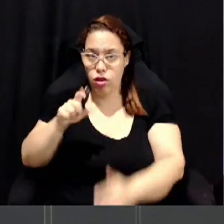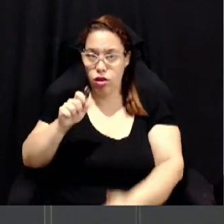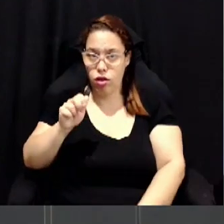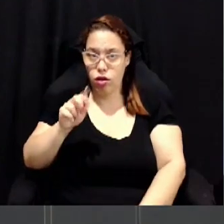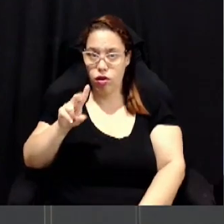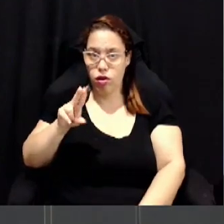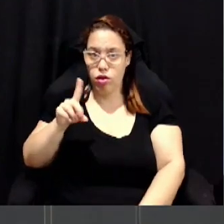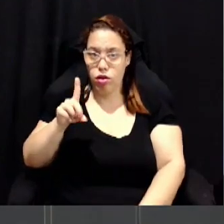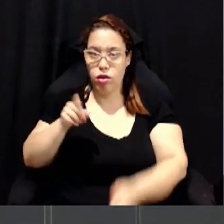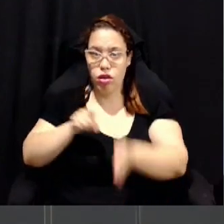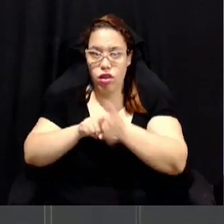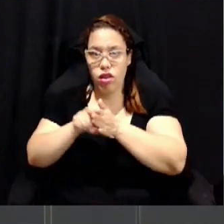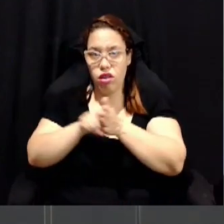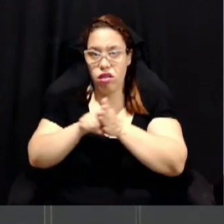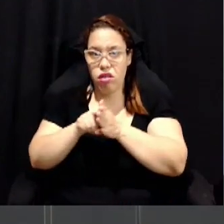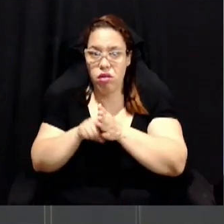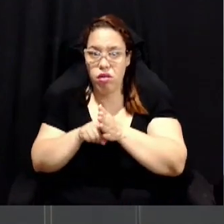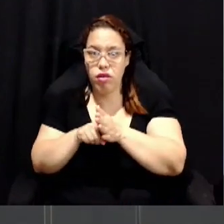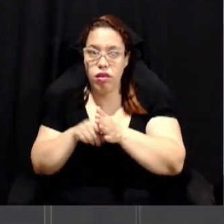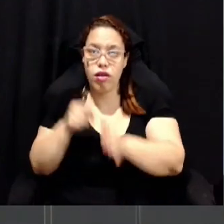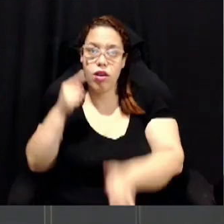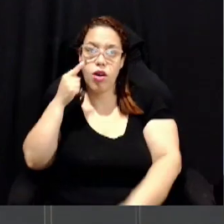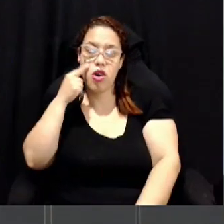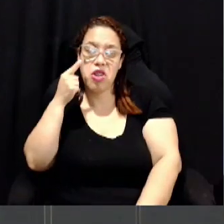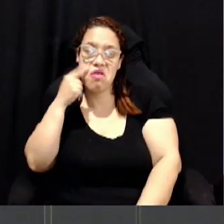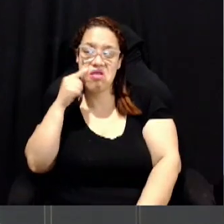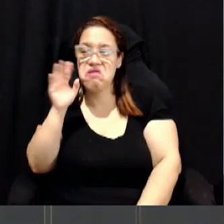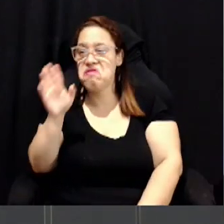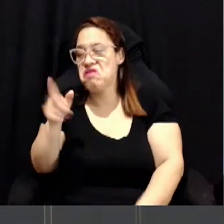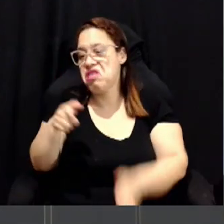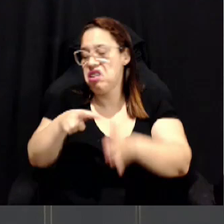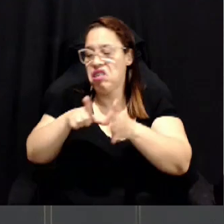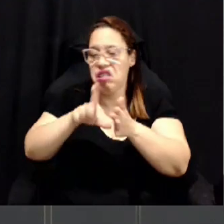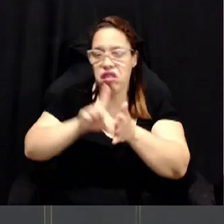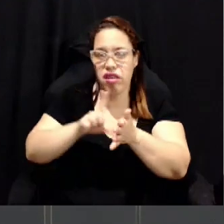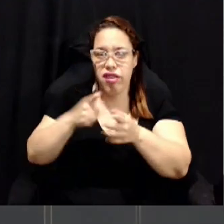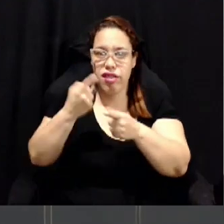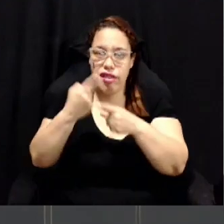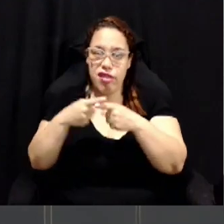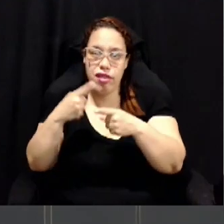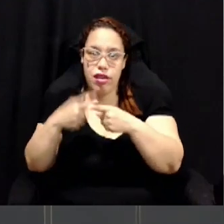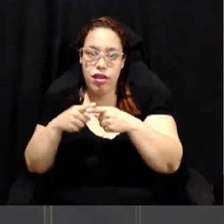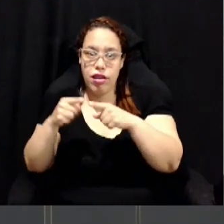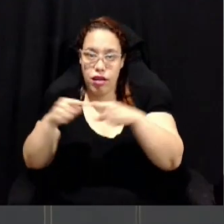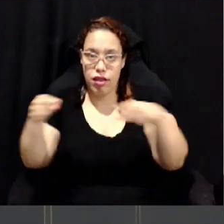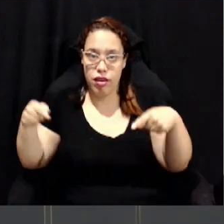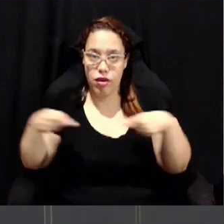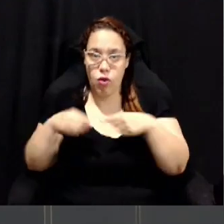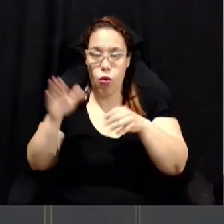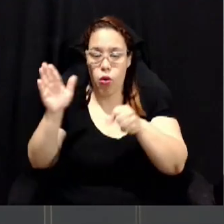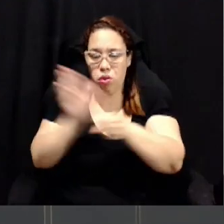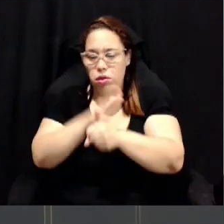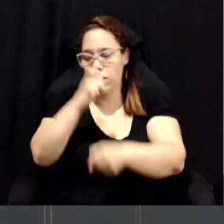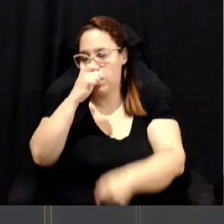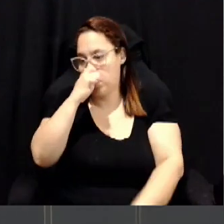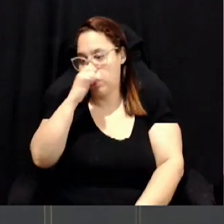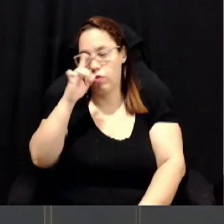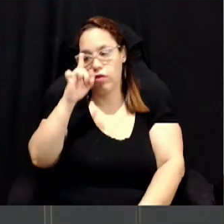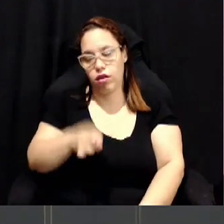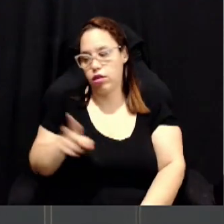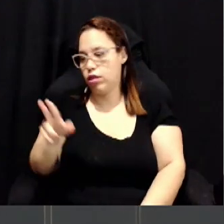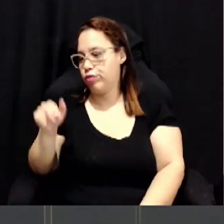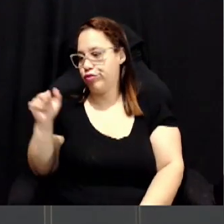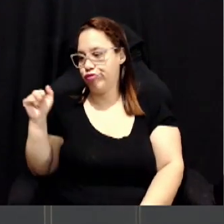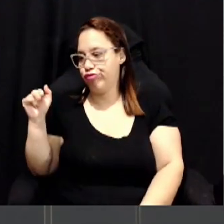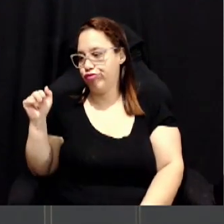pessoa, então eu tenho que verificar, porque a gente está com salas, né? Não fala diretamente, mas